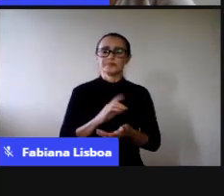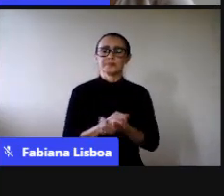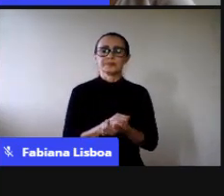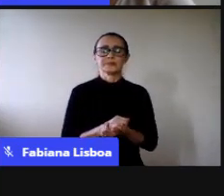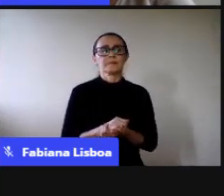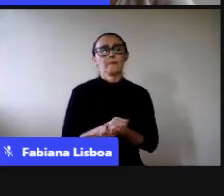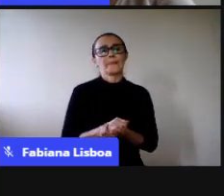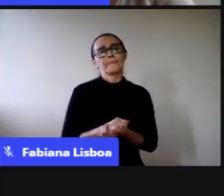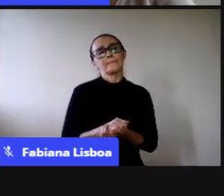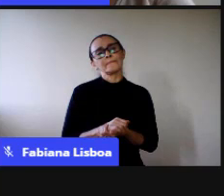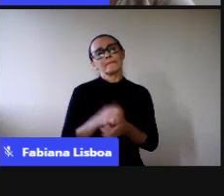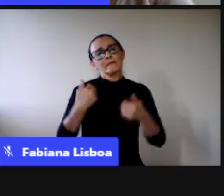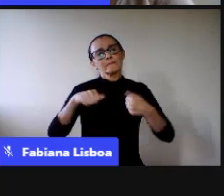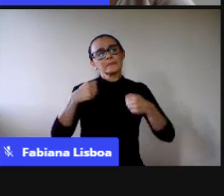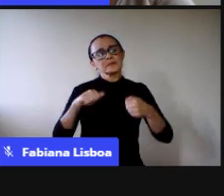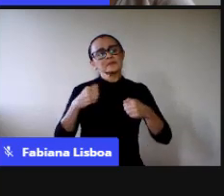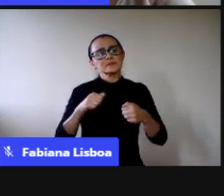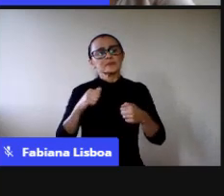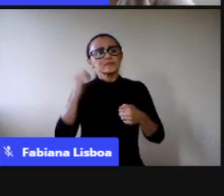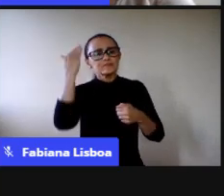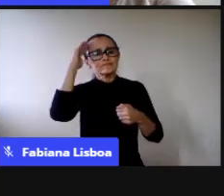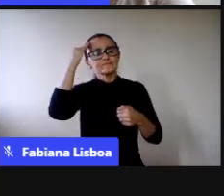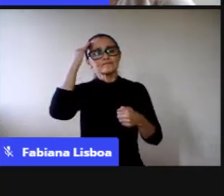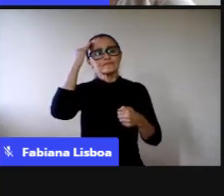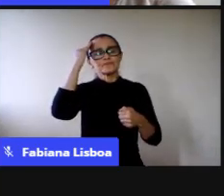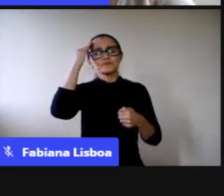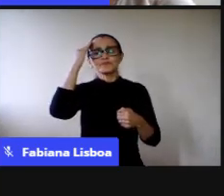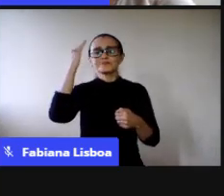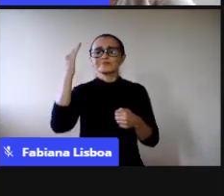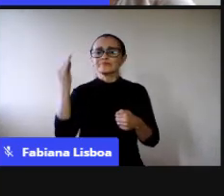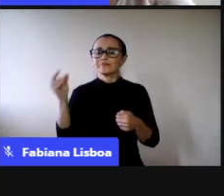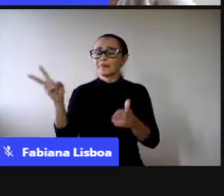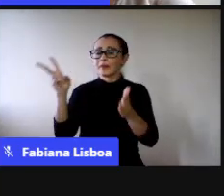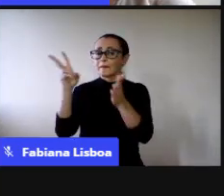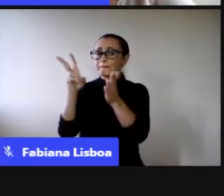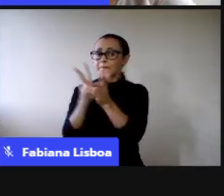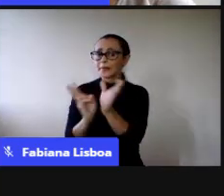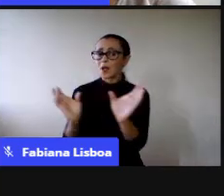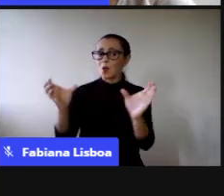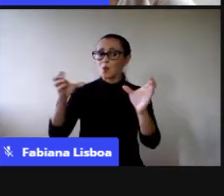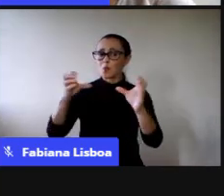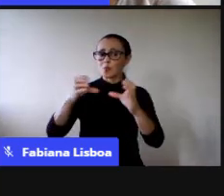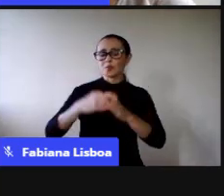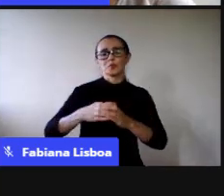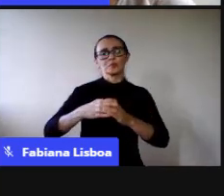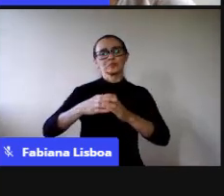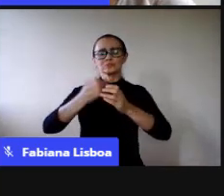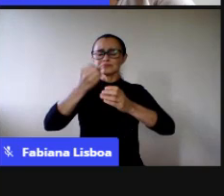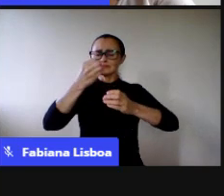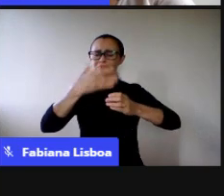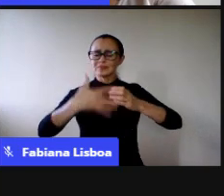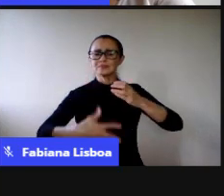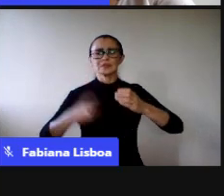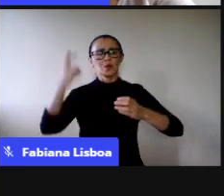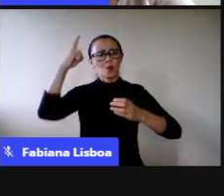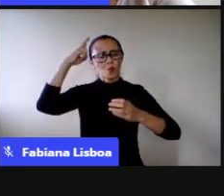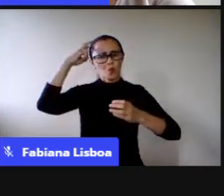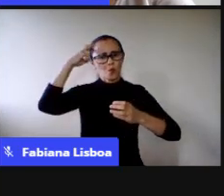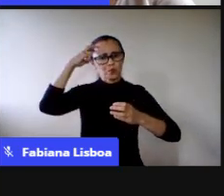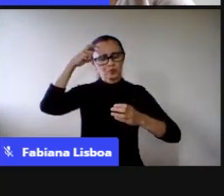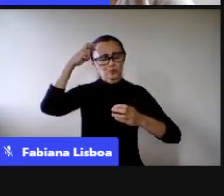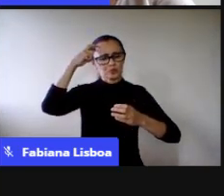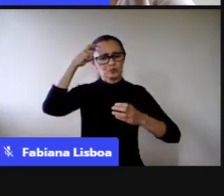Então, o que precisamos entender é que os povos indígenas, eles são grupos étnicos com características sociais, culturais e linguísticas